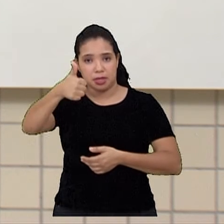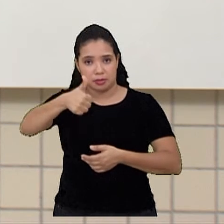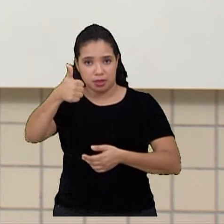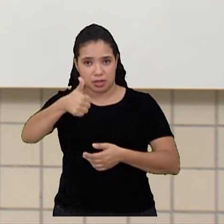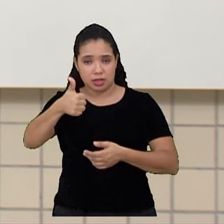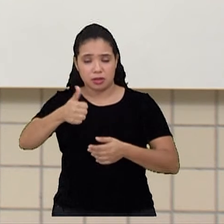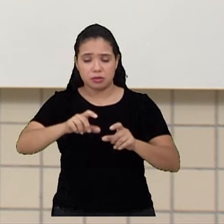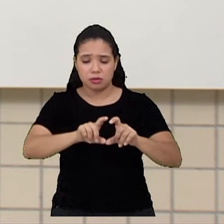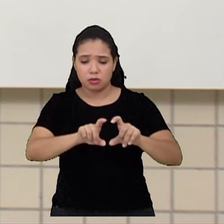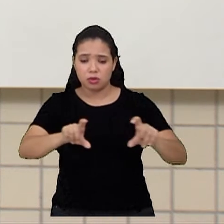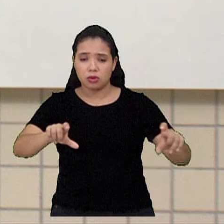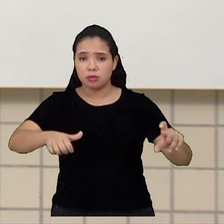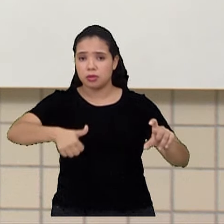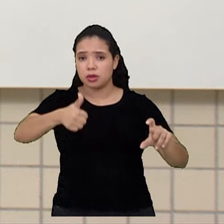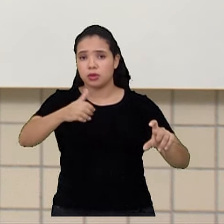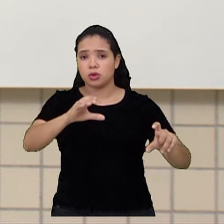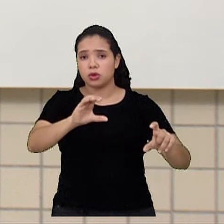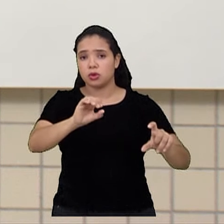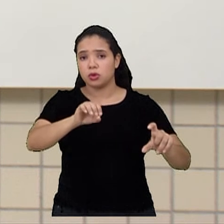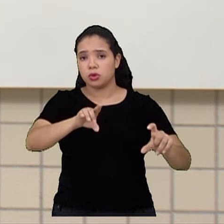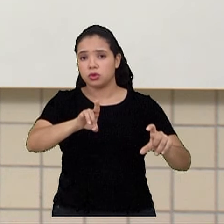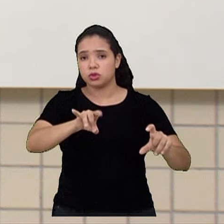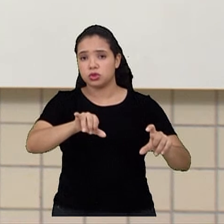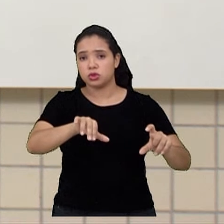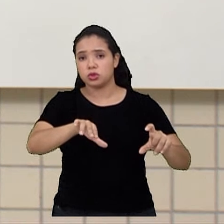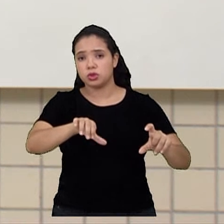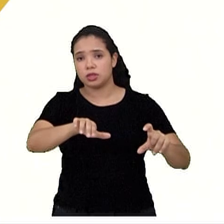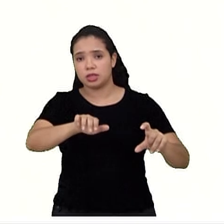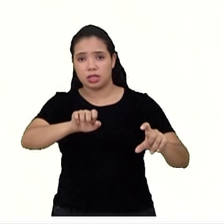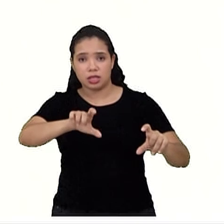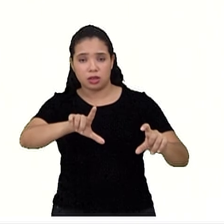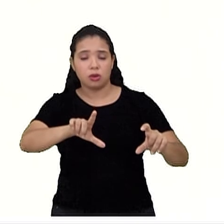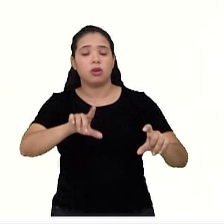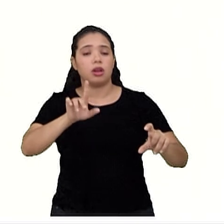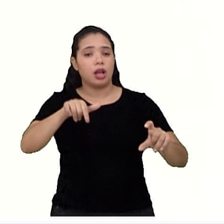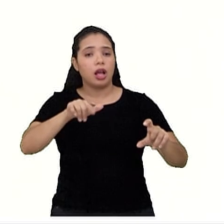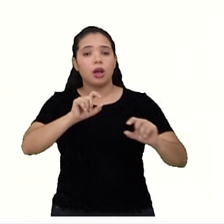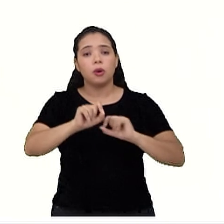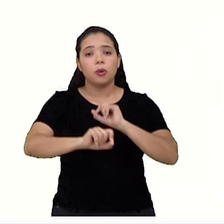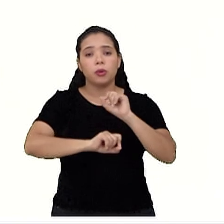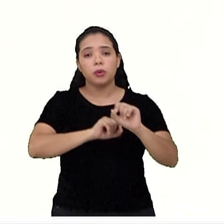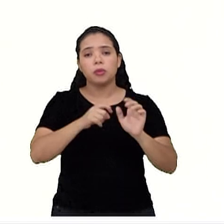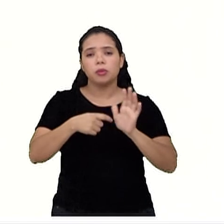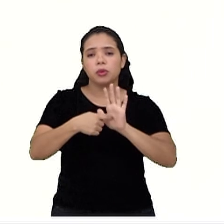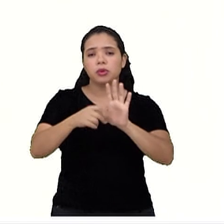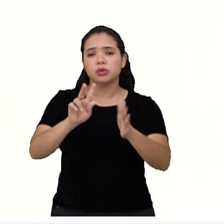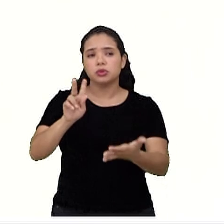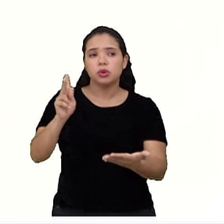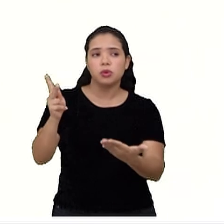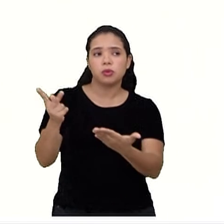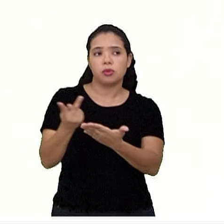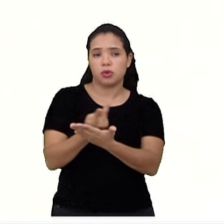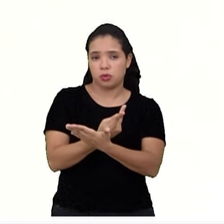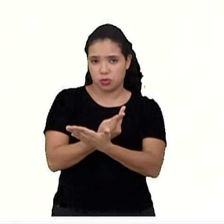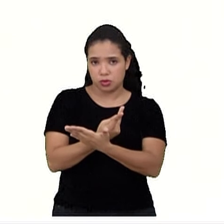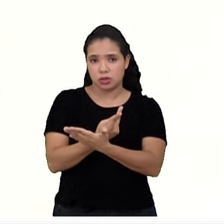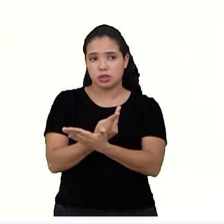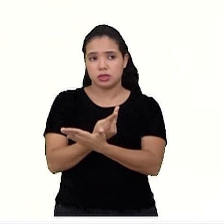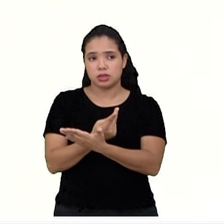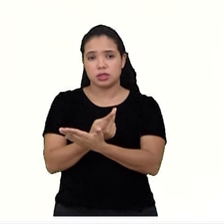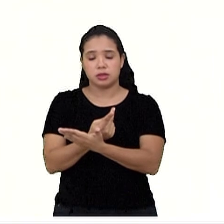que é a definição aí da first conditional, hein? Ela indica o que acontecerá se uma certa condição